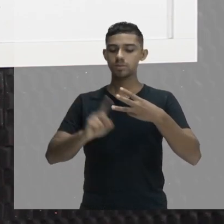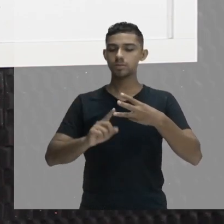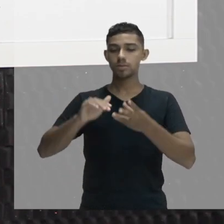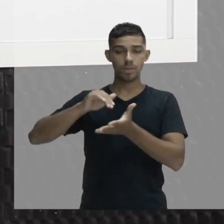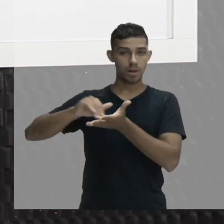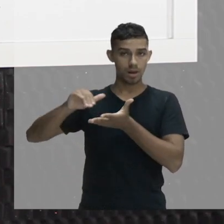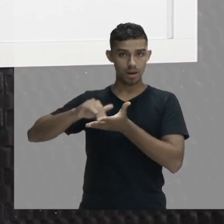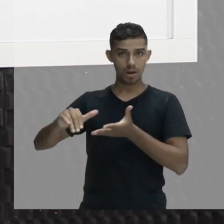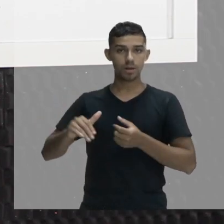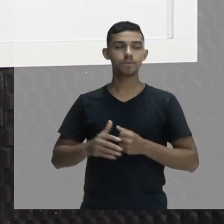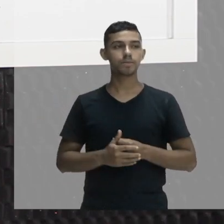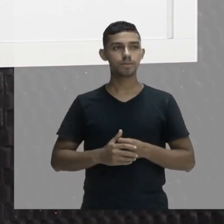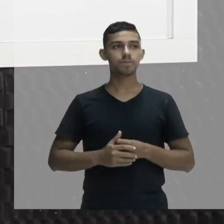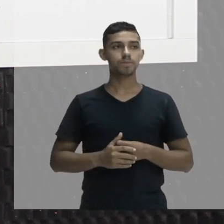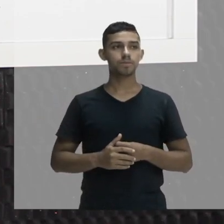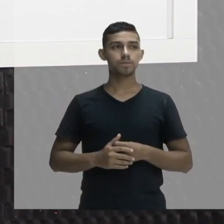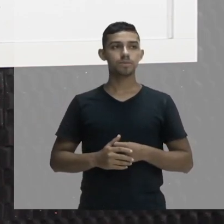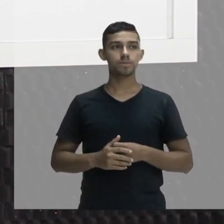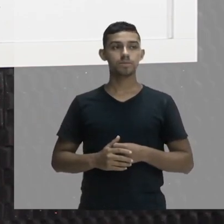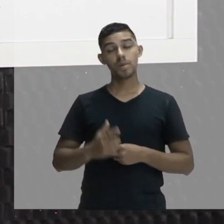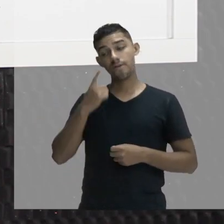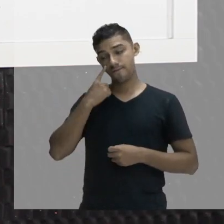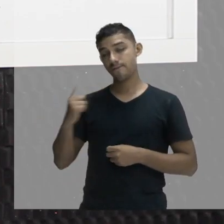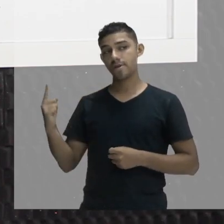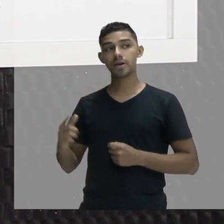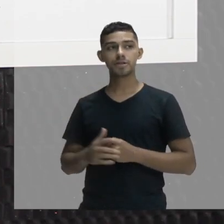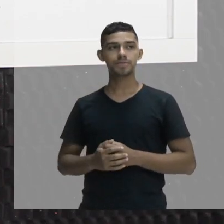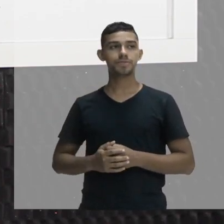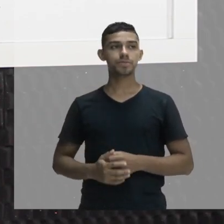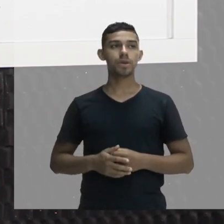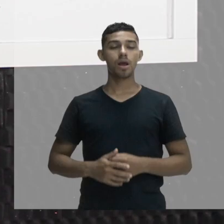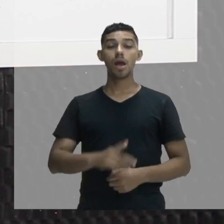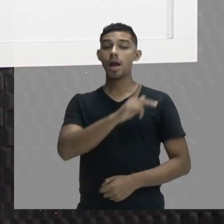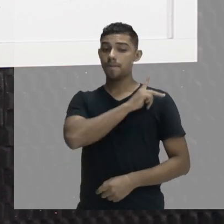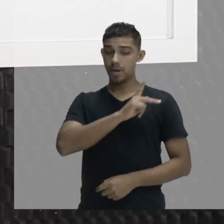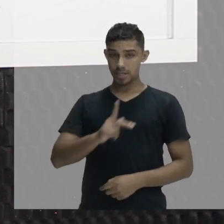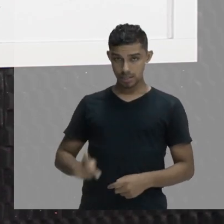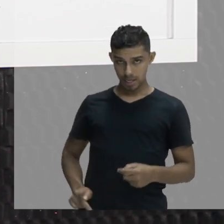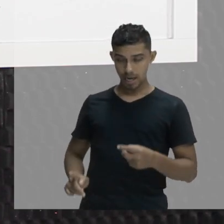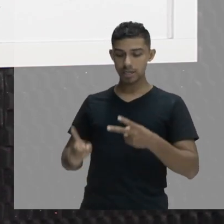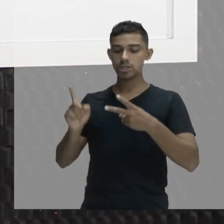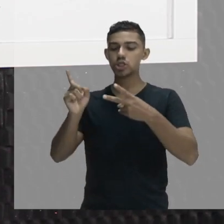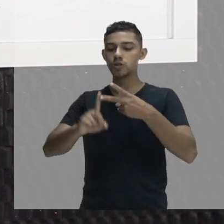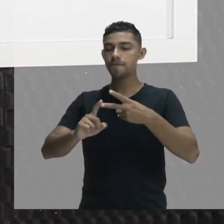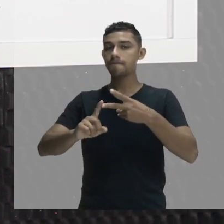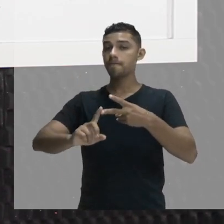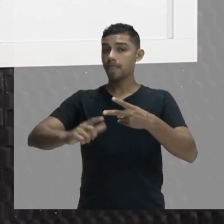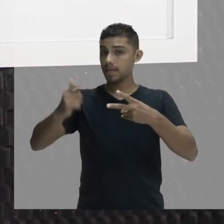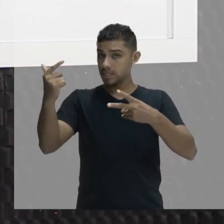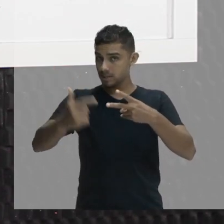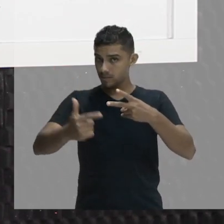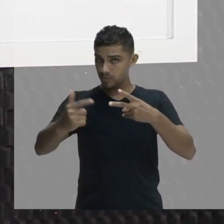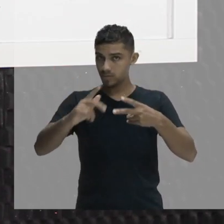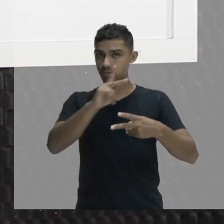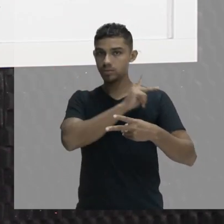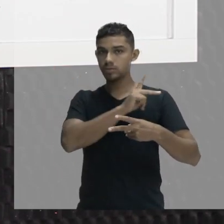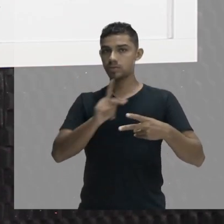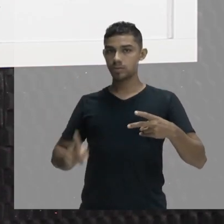secretário. Presidente, vice-presidente e secretário. E aqui,